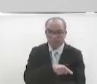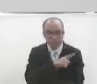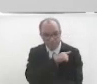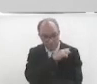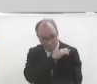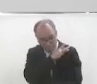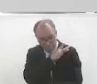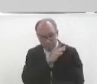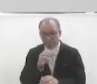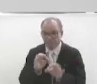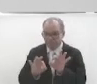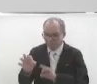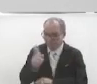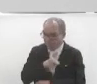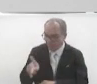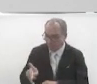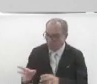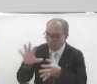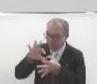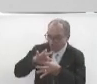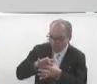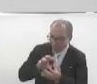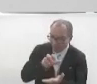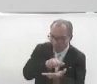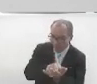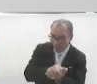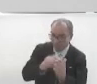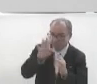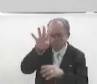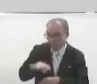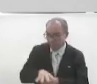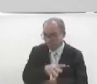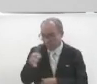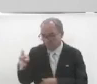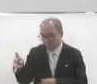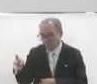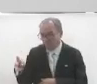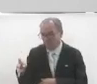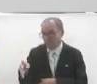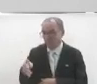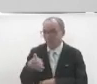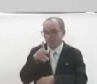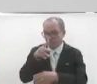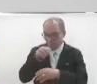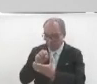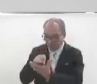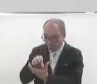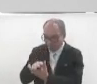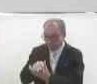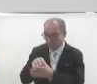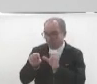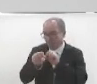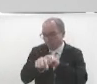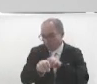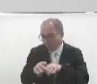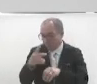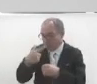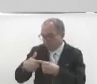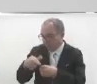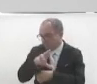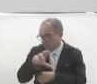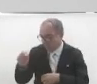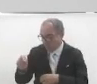parâmetros remuneratórios os professores integrantes do quadro do ministério magistério Municipal e dá outras providências